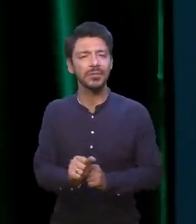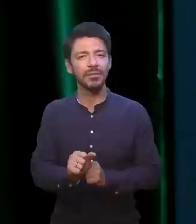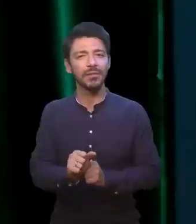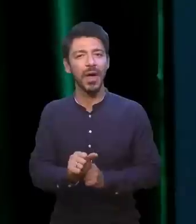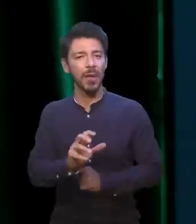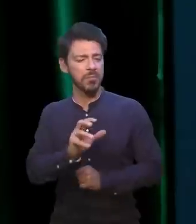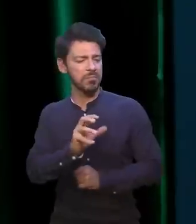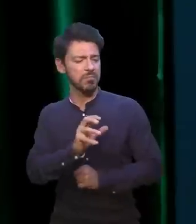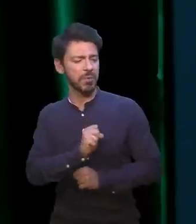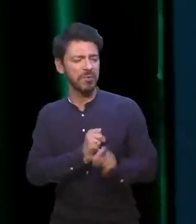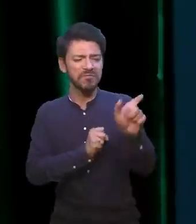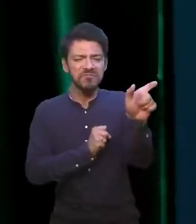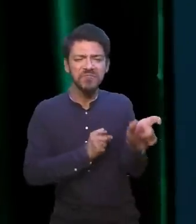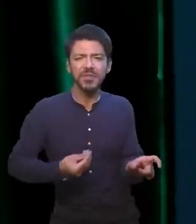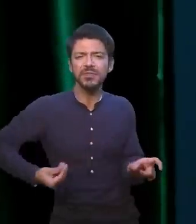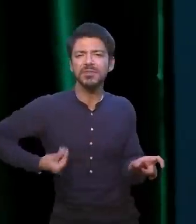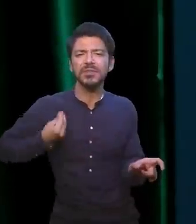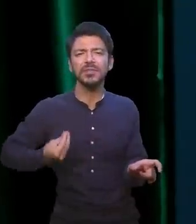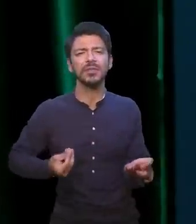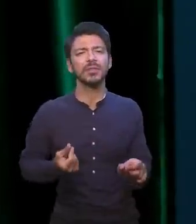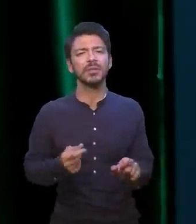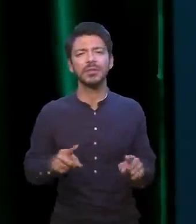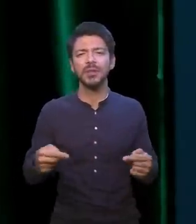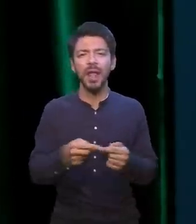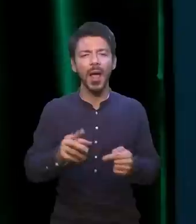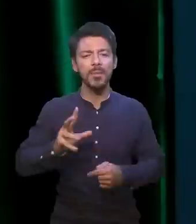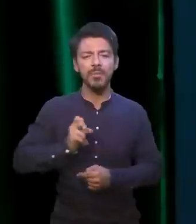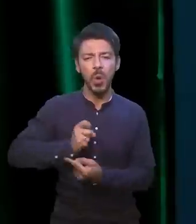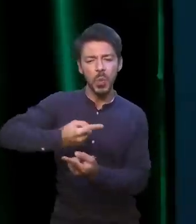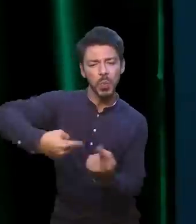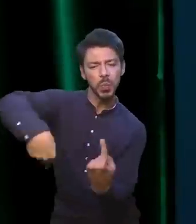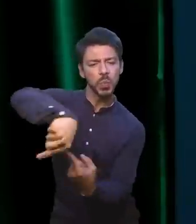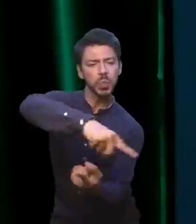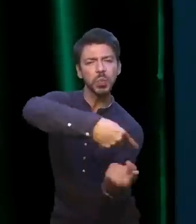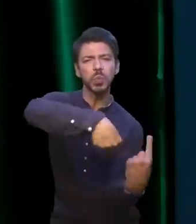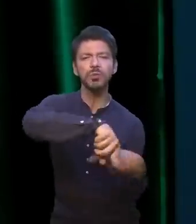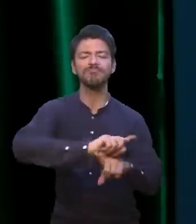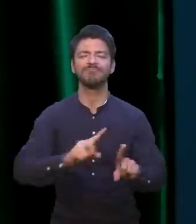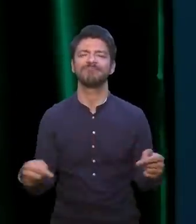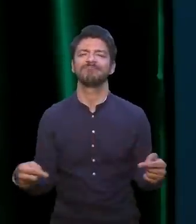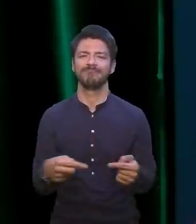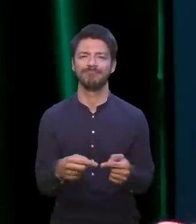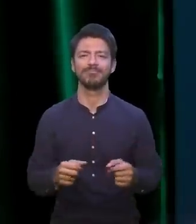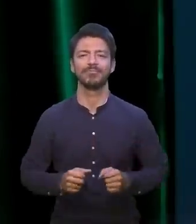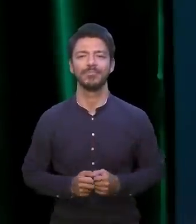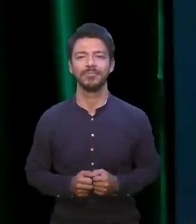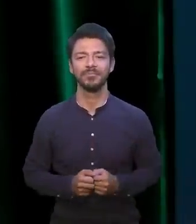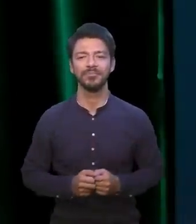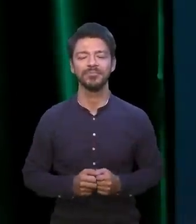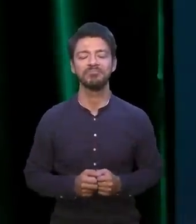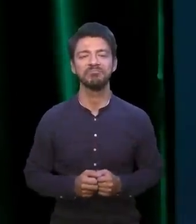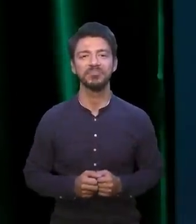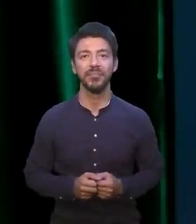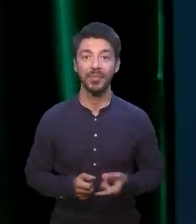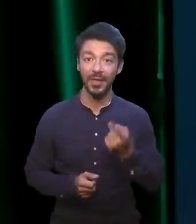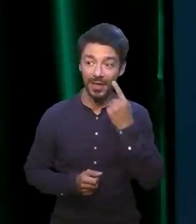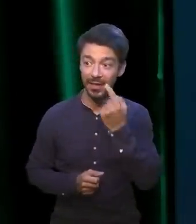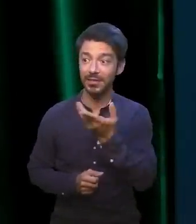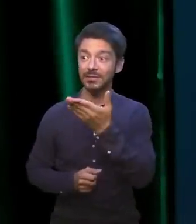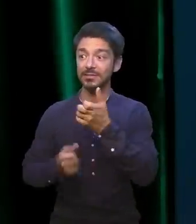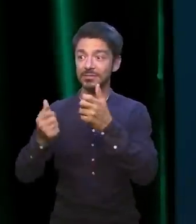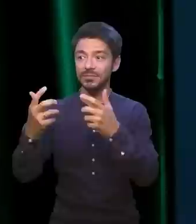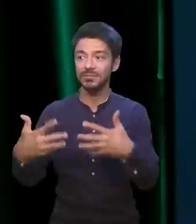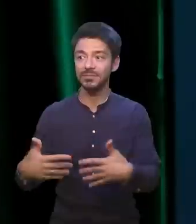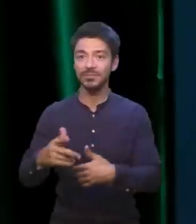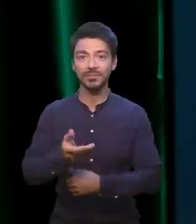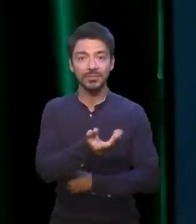qualquer expressão. Amai-vos uns aos outros. Olha só que fala bonita de Jesus. Eu achei interessante aqui, vós sois a minha